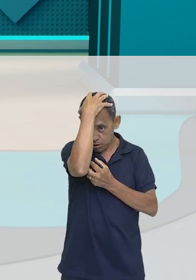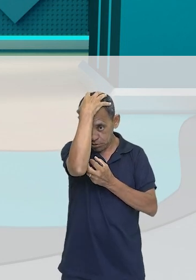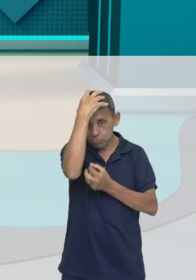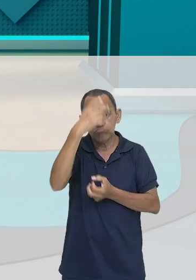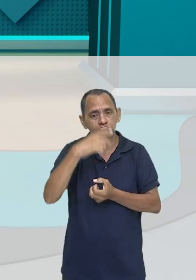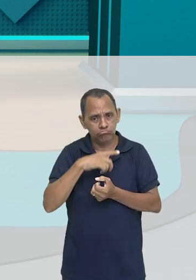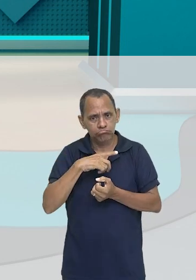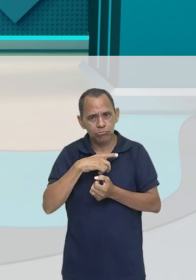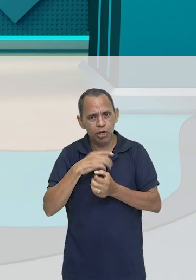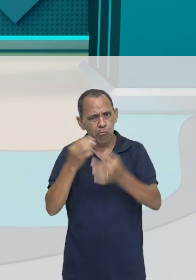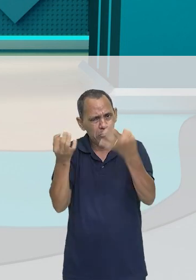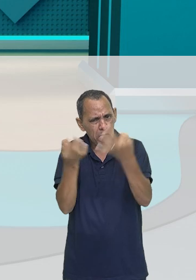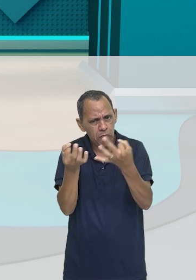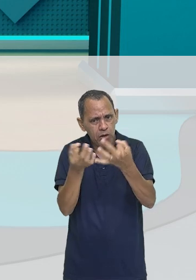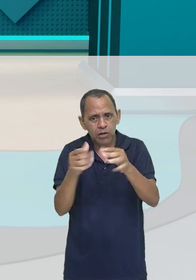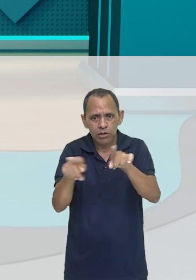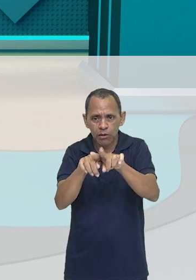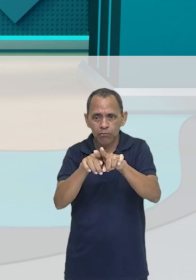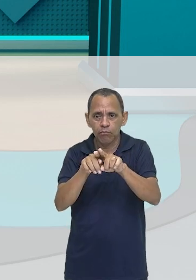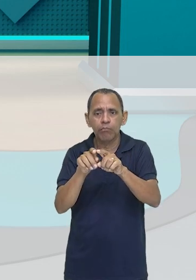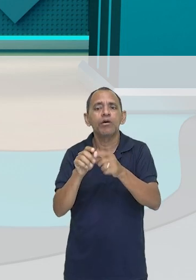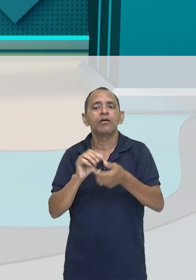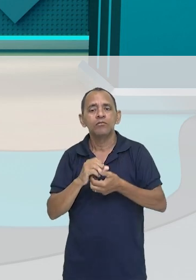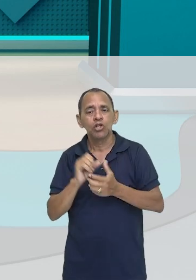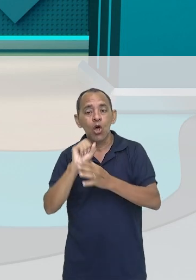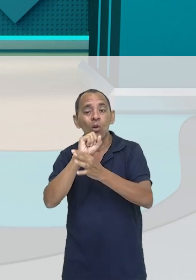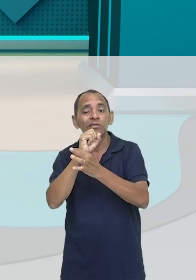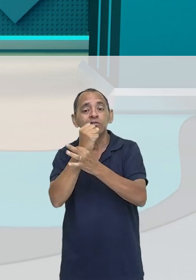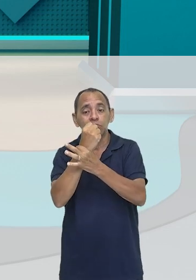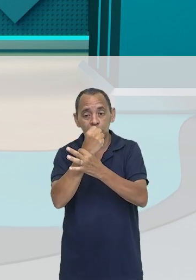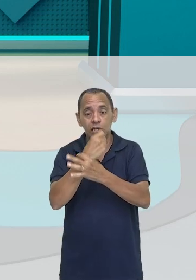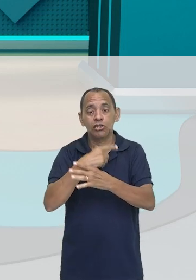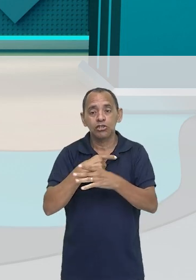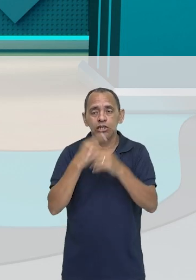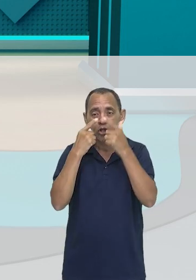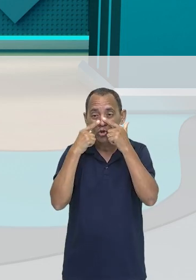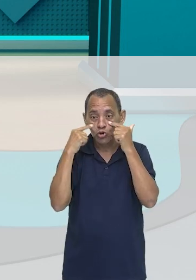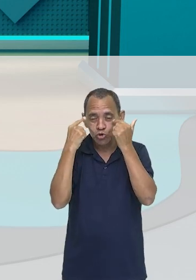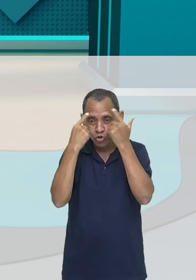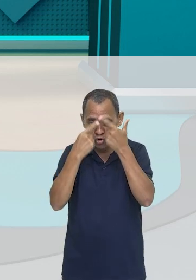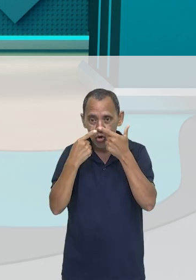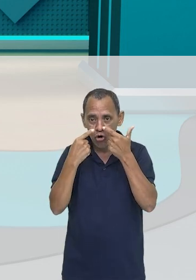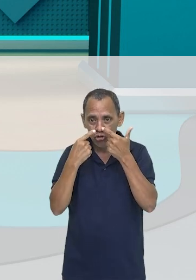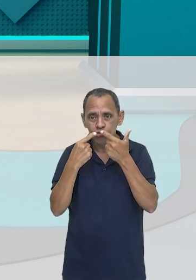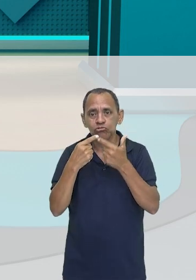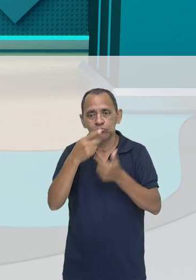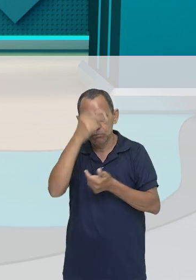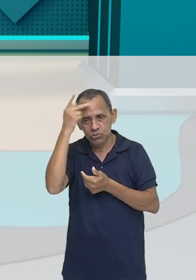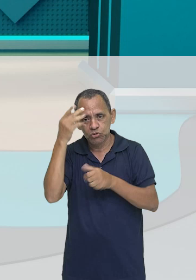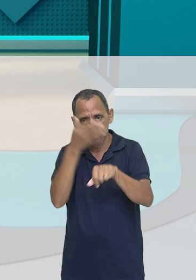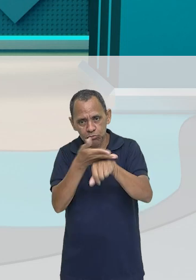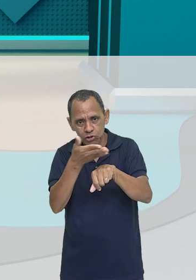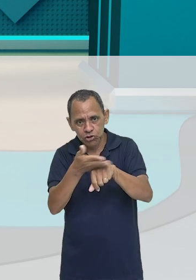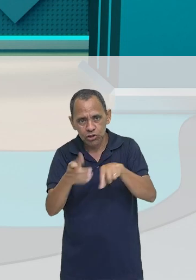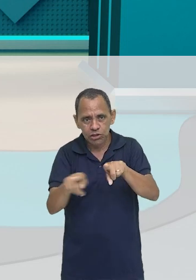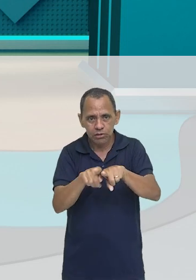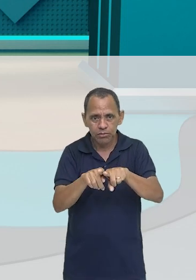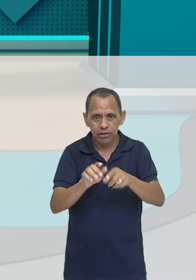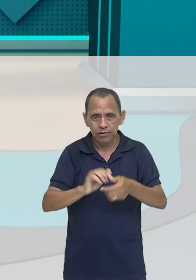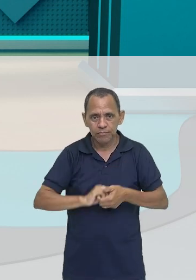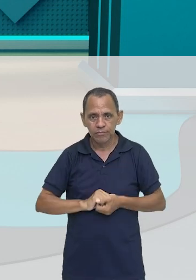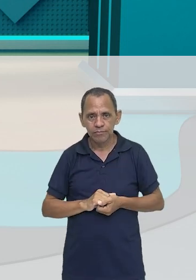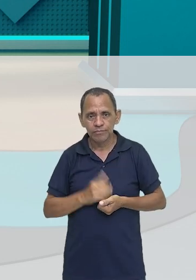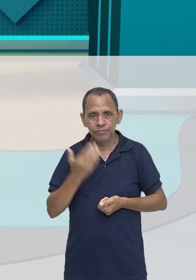aderência melhor, e vai proteger também os olhos do Kendoka do suor, tá? Então, essas aqui são